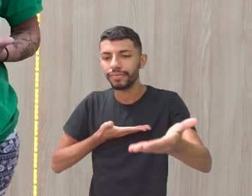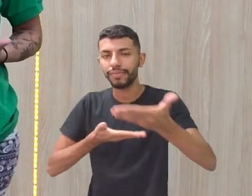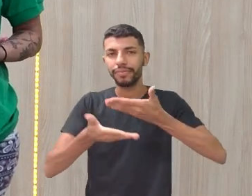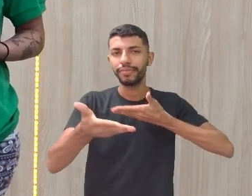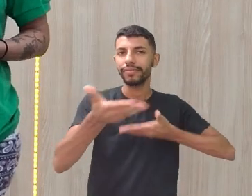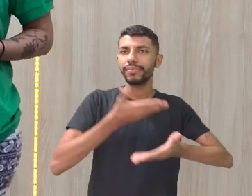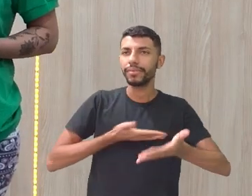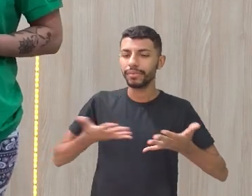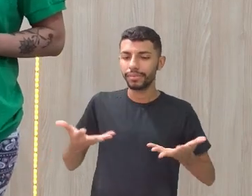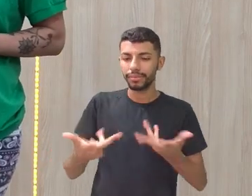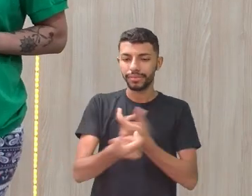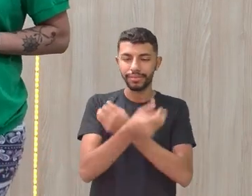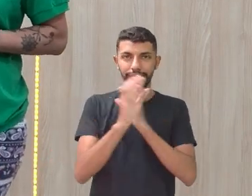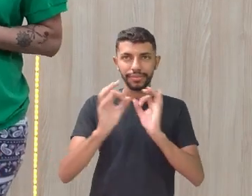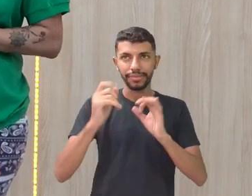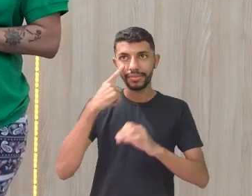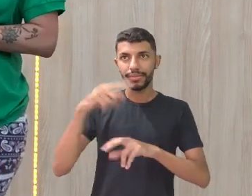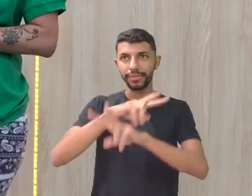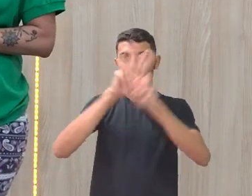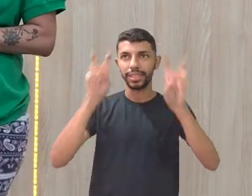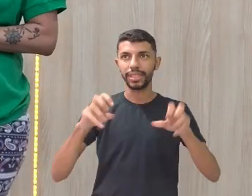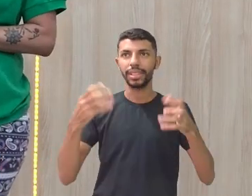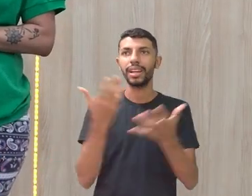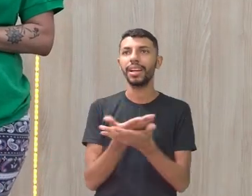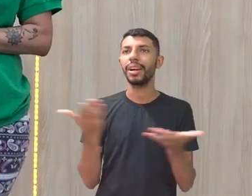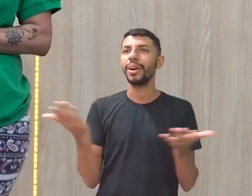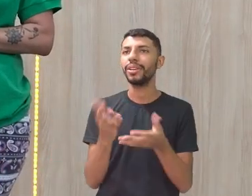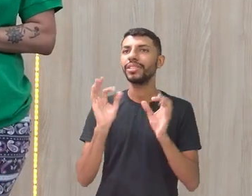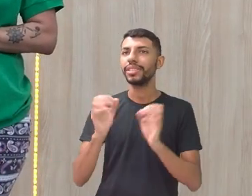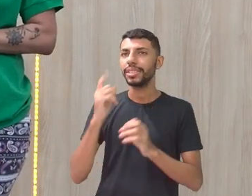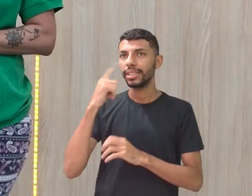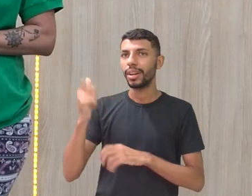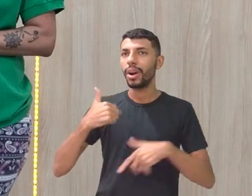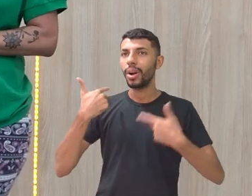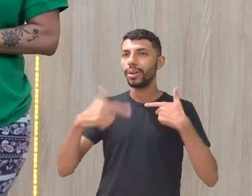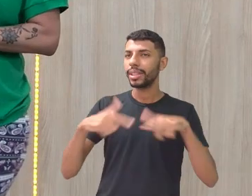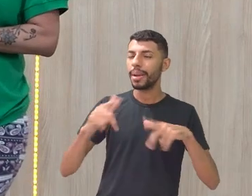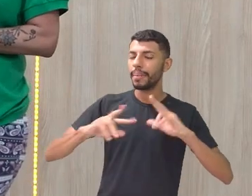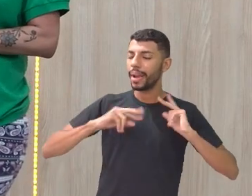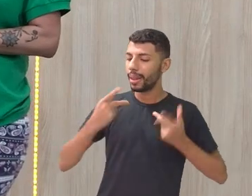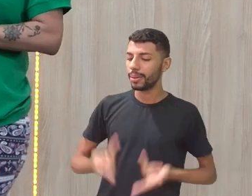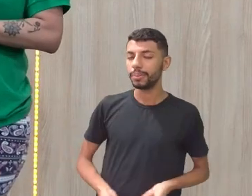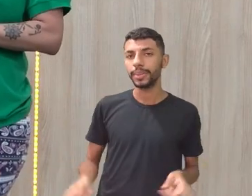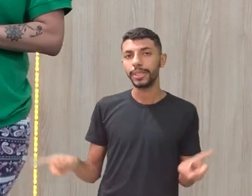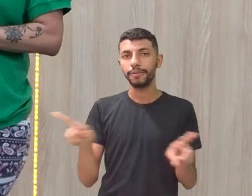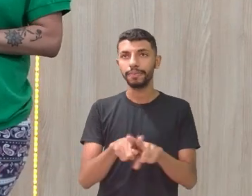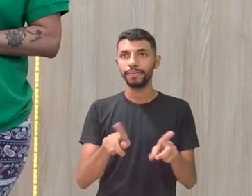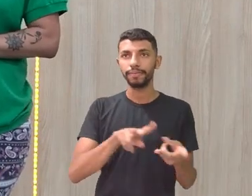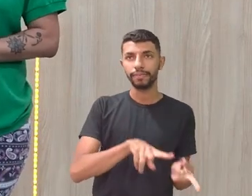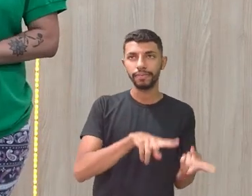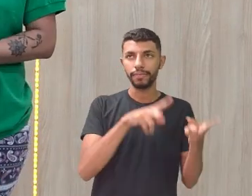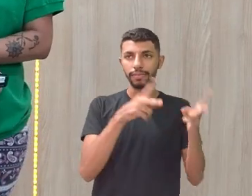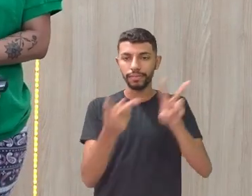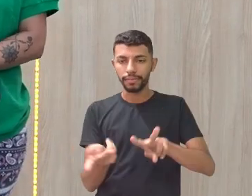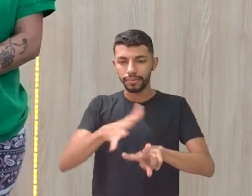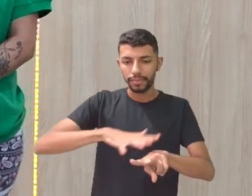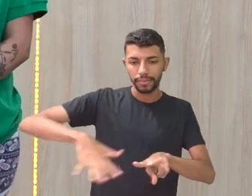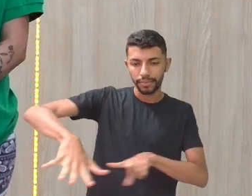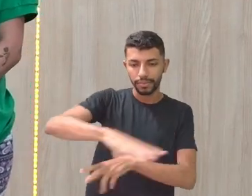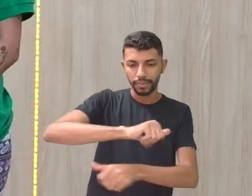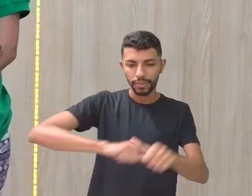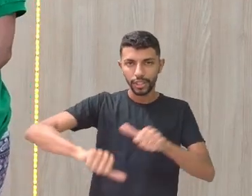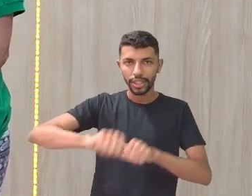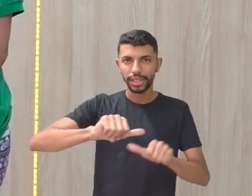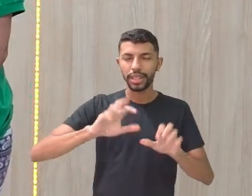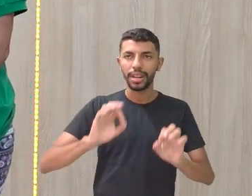tão maravilhosa. Vejam aí o tema da aula de hoje: o trabalho humano e a transformação do